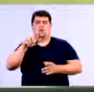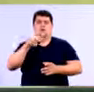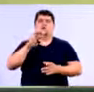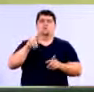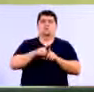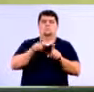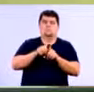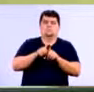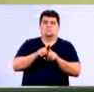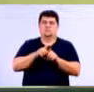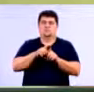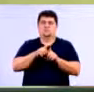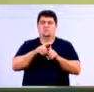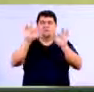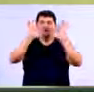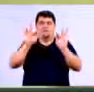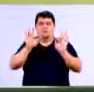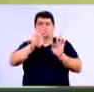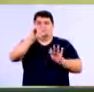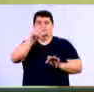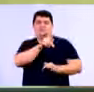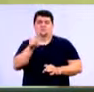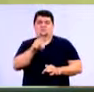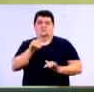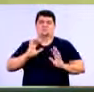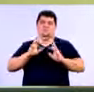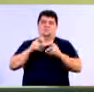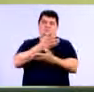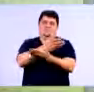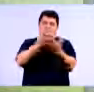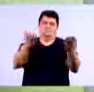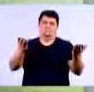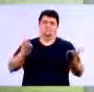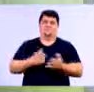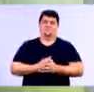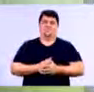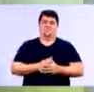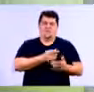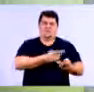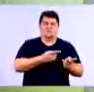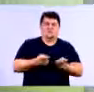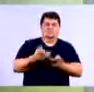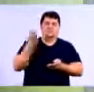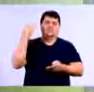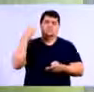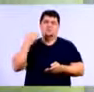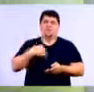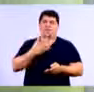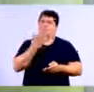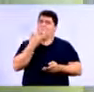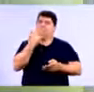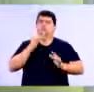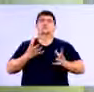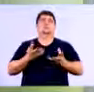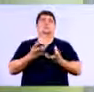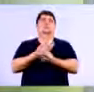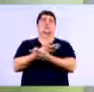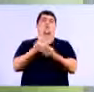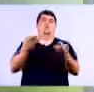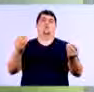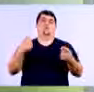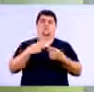também mandou Feliz Dia dos Professores para nós. É verdade, pessoal. Nessa semana, eu acho que o que a gente mais fez foi comer, né, professora? Com